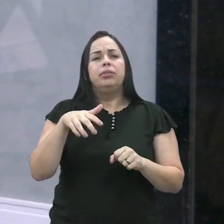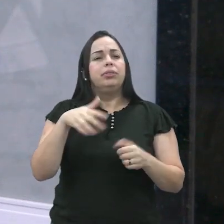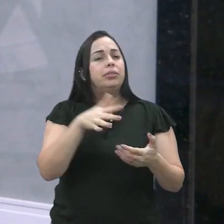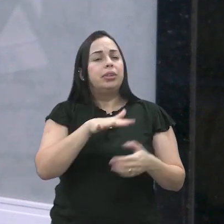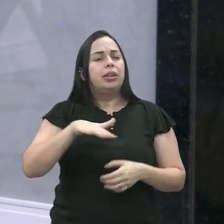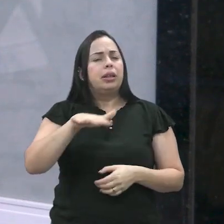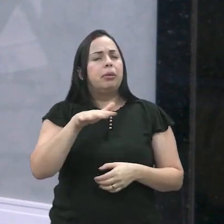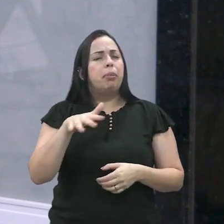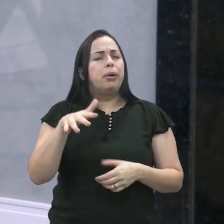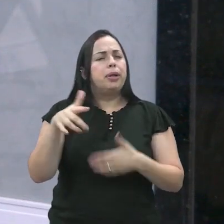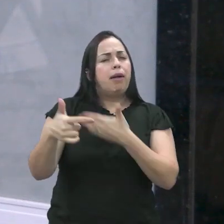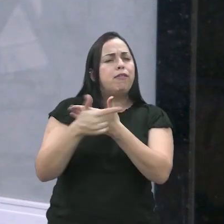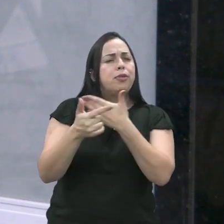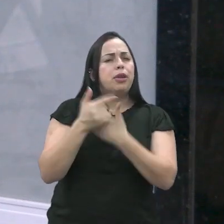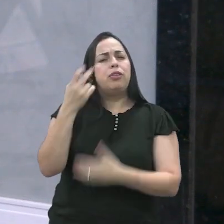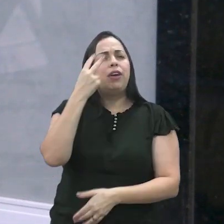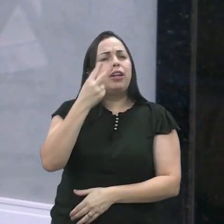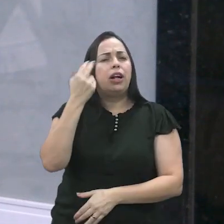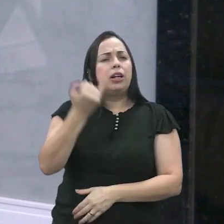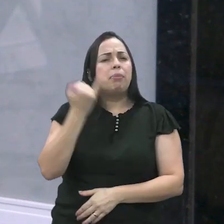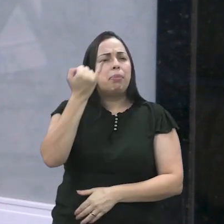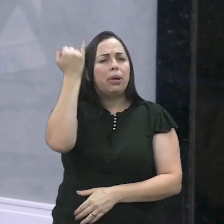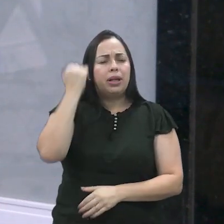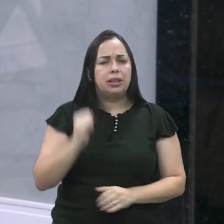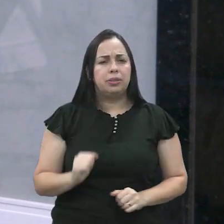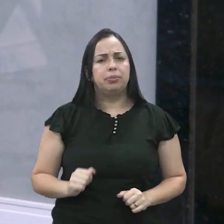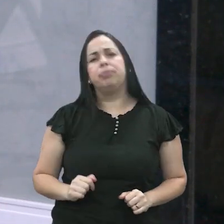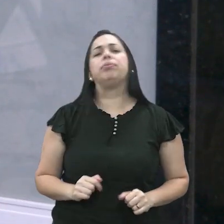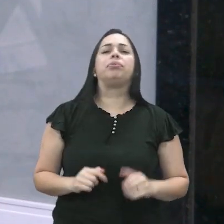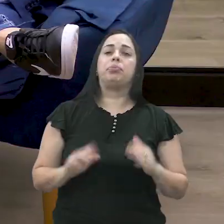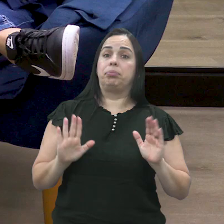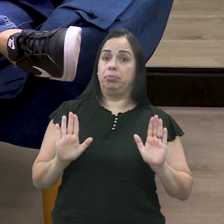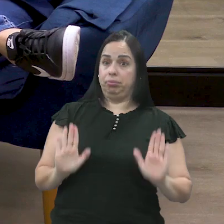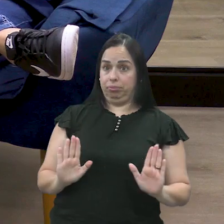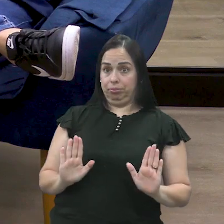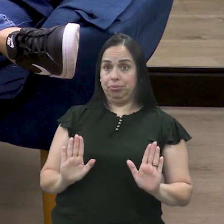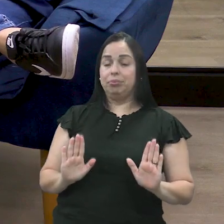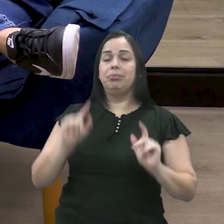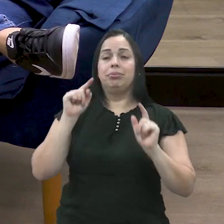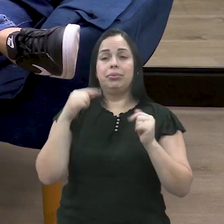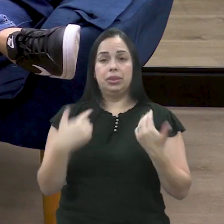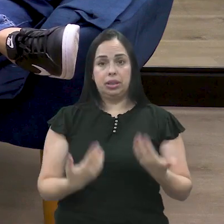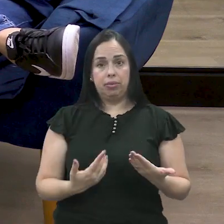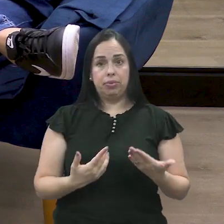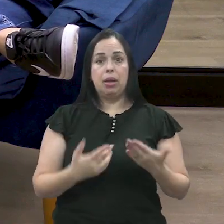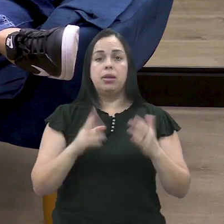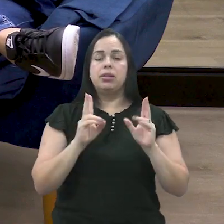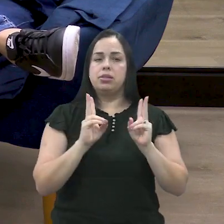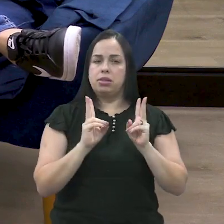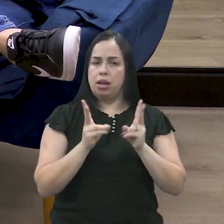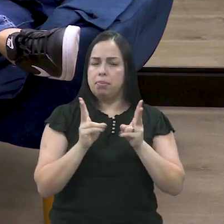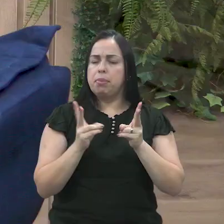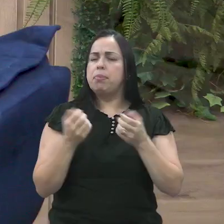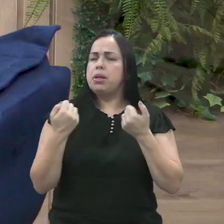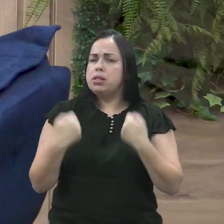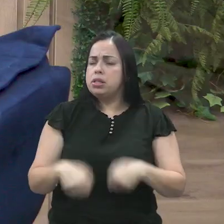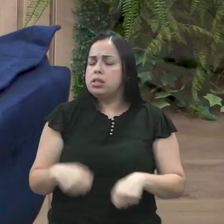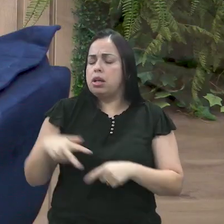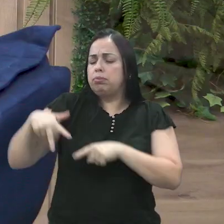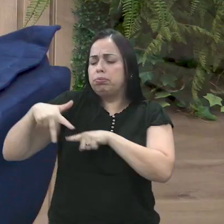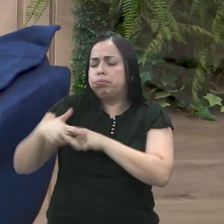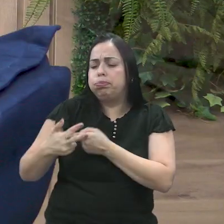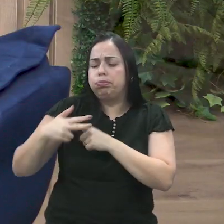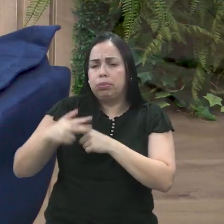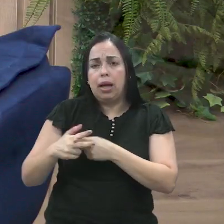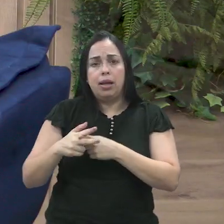forma geral como importante para a questão da desburocratização? Faz parte, mas a gente precisa aperfeiçoar. Eu costumo